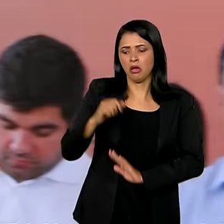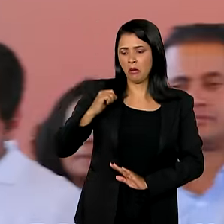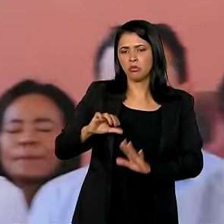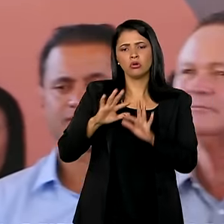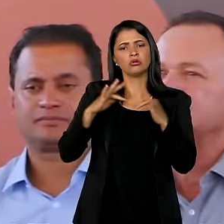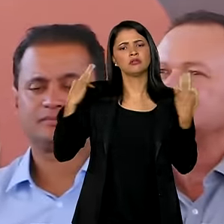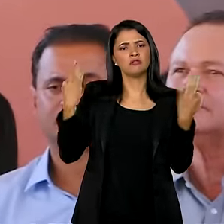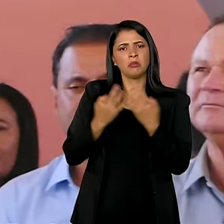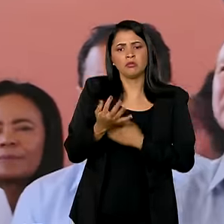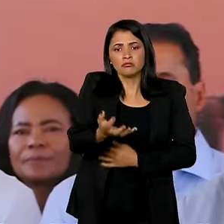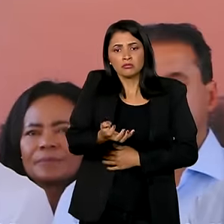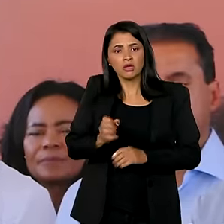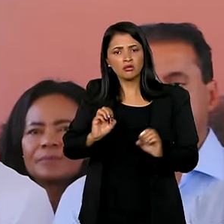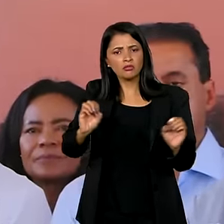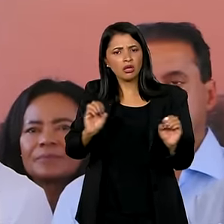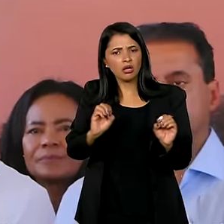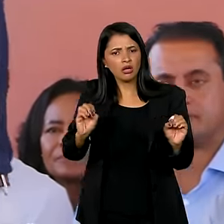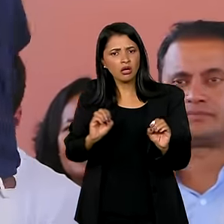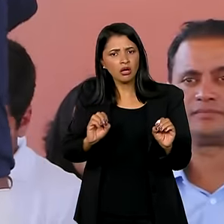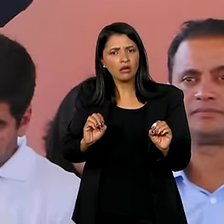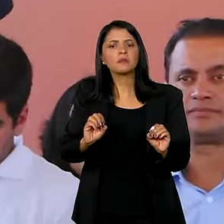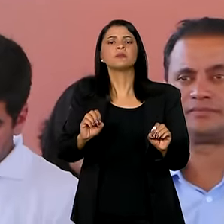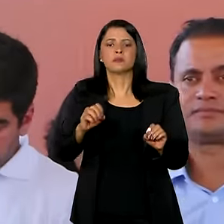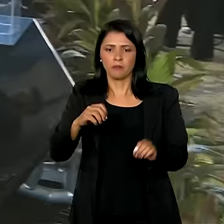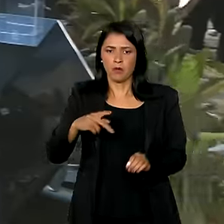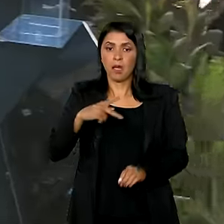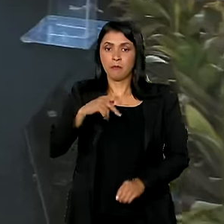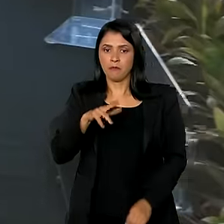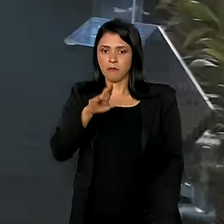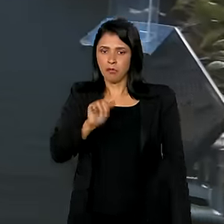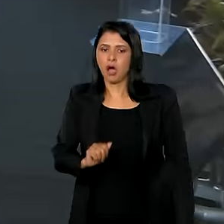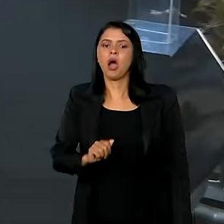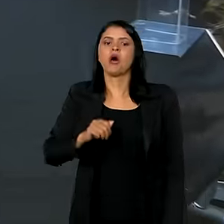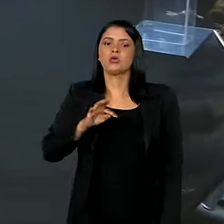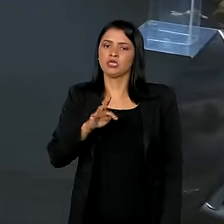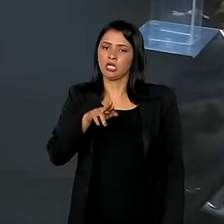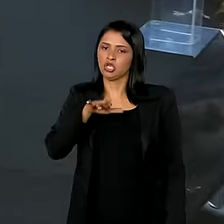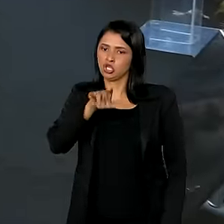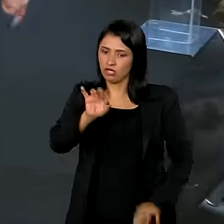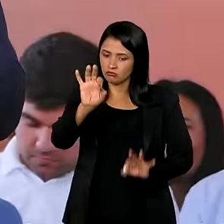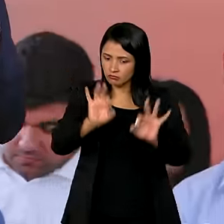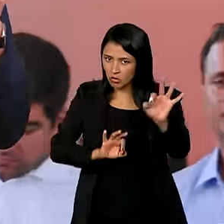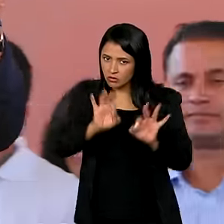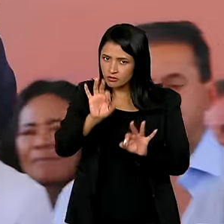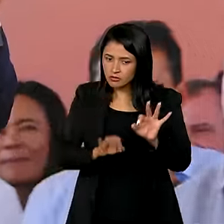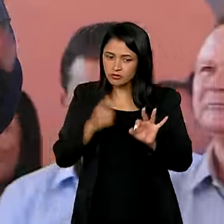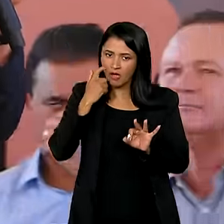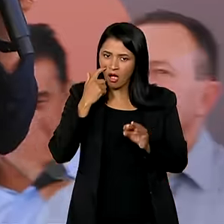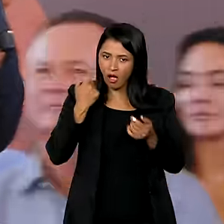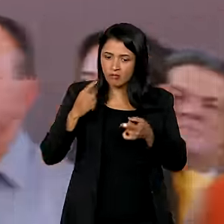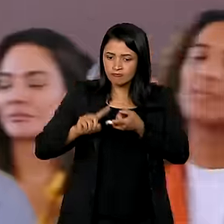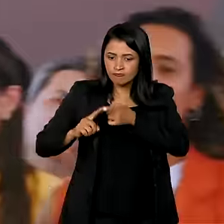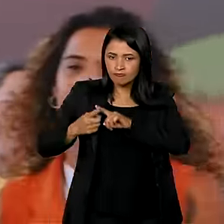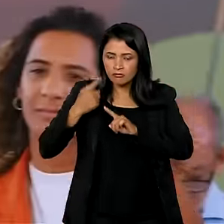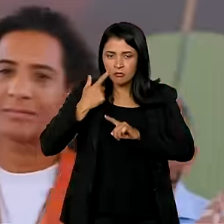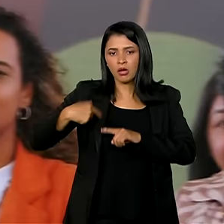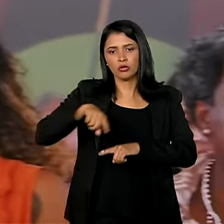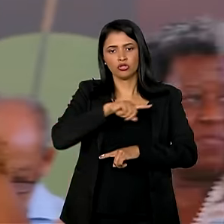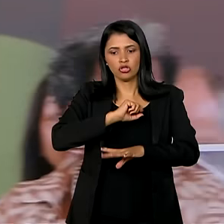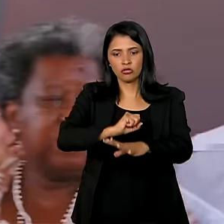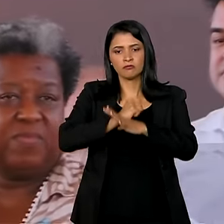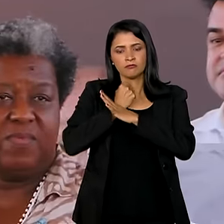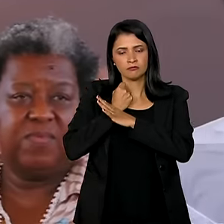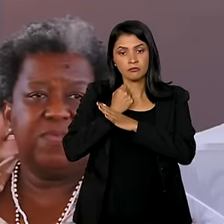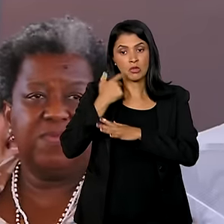Família e não está recebendo. E o Paulo Teixeira vai ter que montar um esquema para que a gente possa garantir